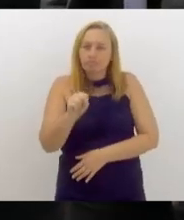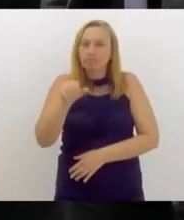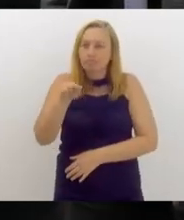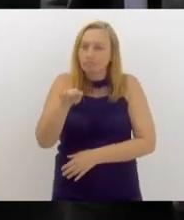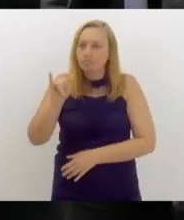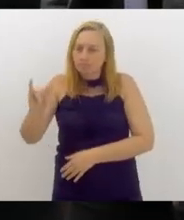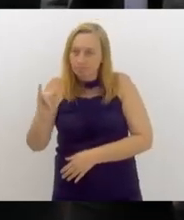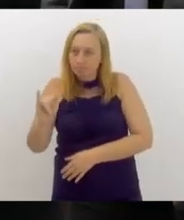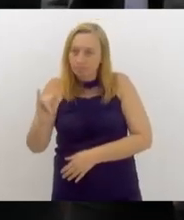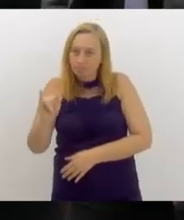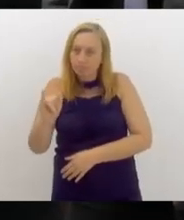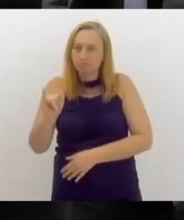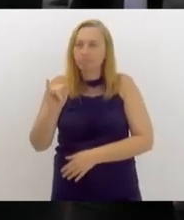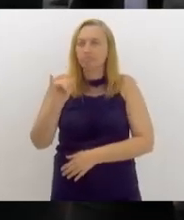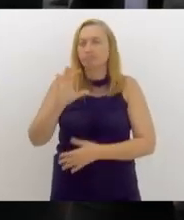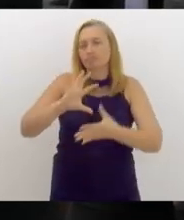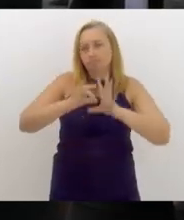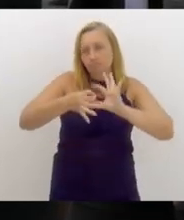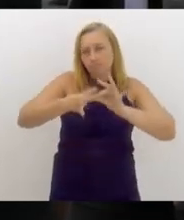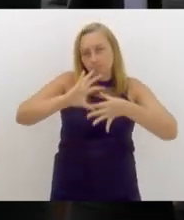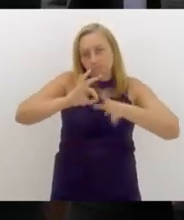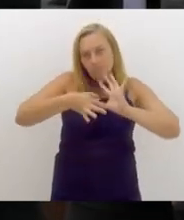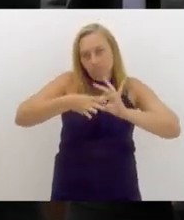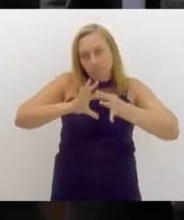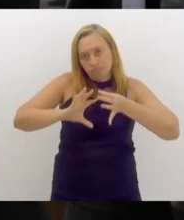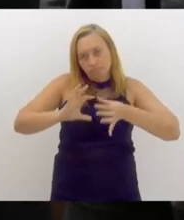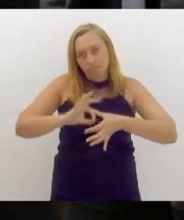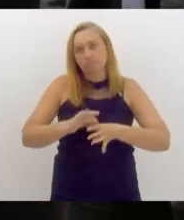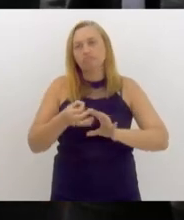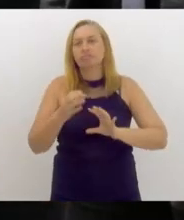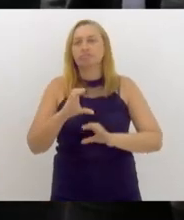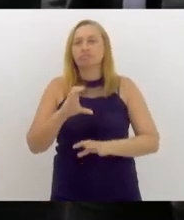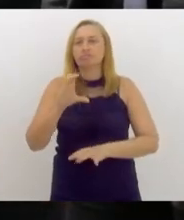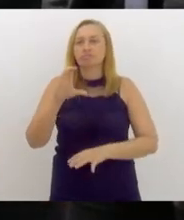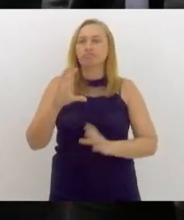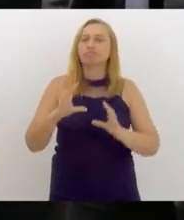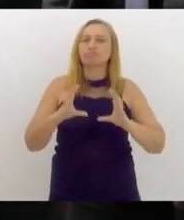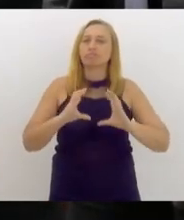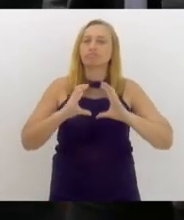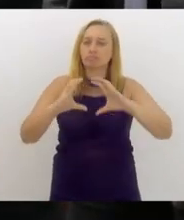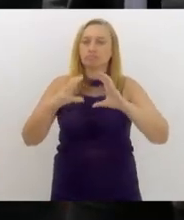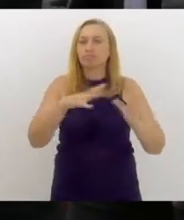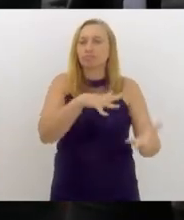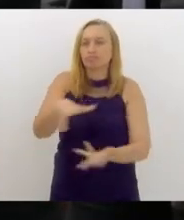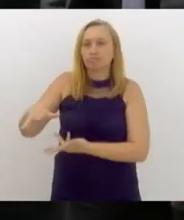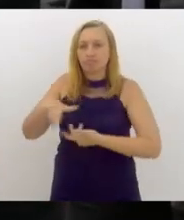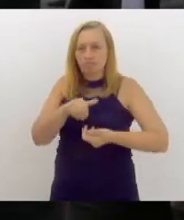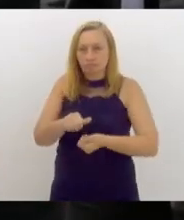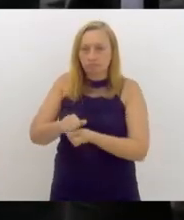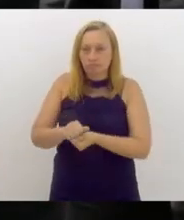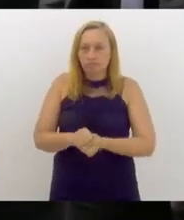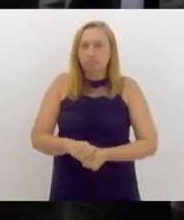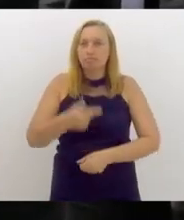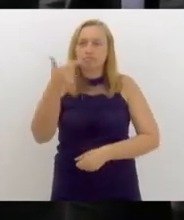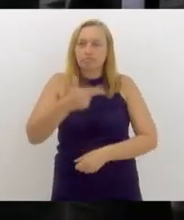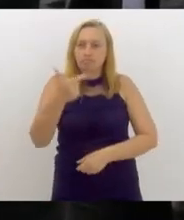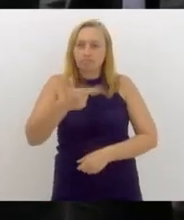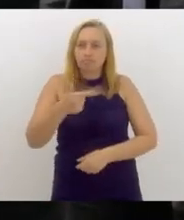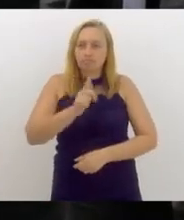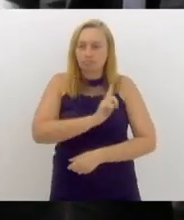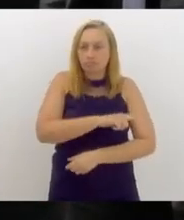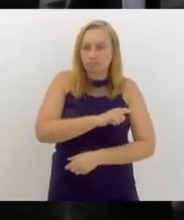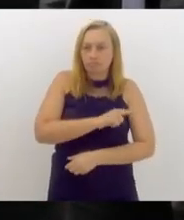de déficit da Olimpíada e Copa do Mundo, que tinha sido deixado na segunda gestão do prefeito Eduardo Paes, a gente